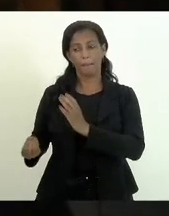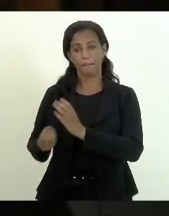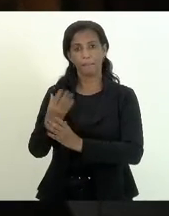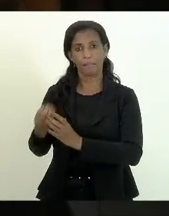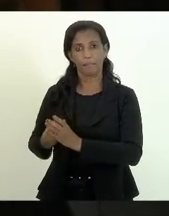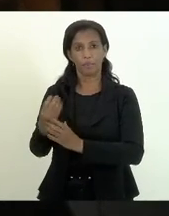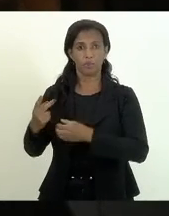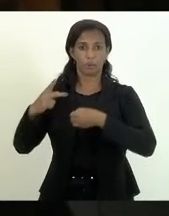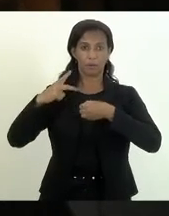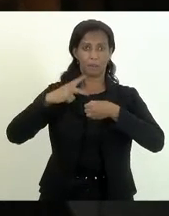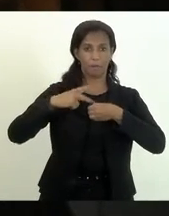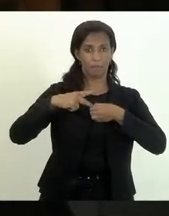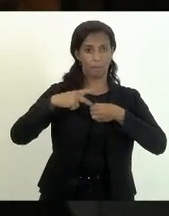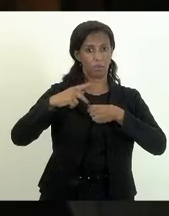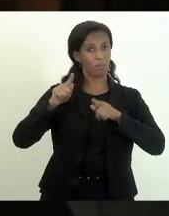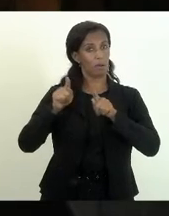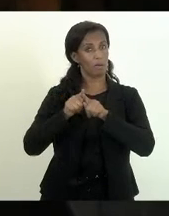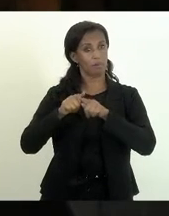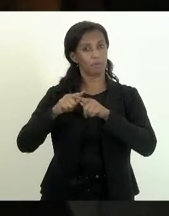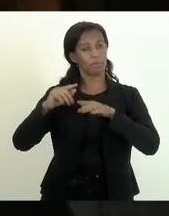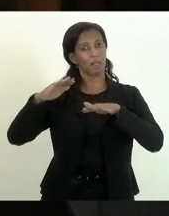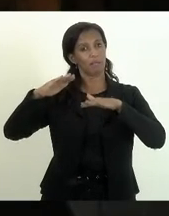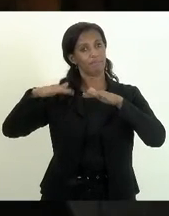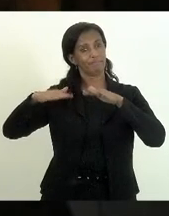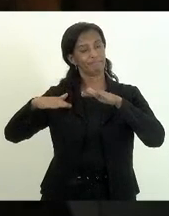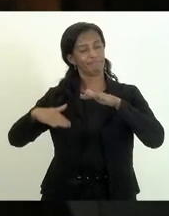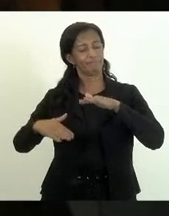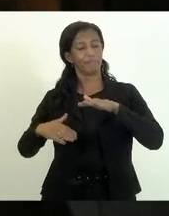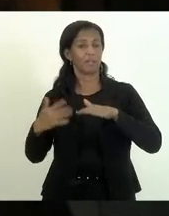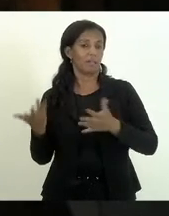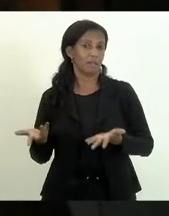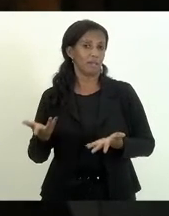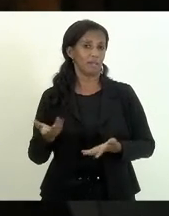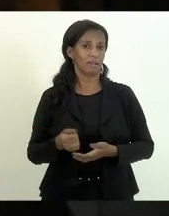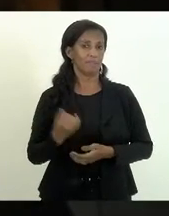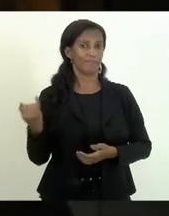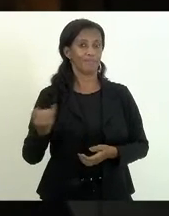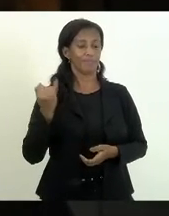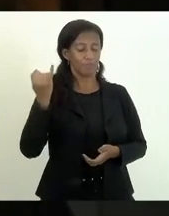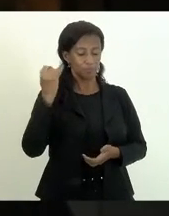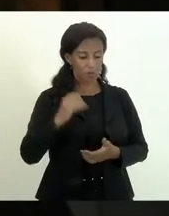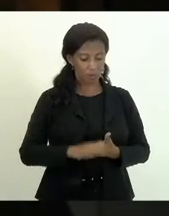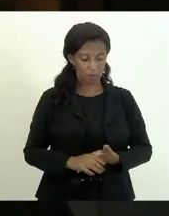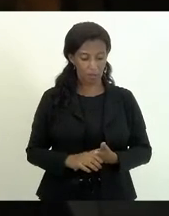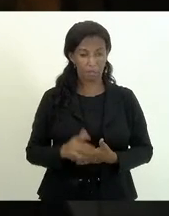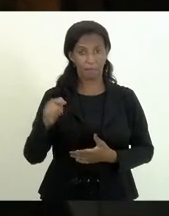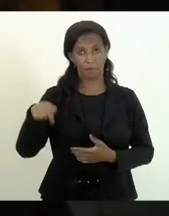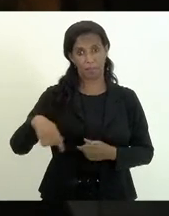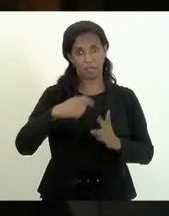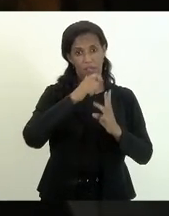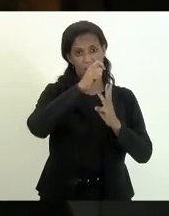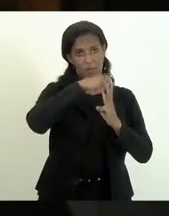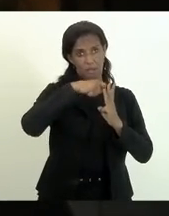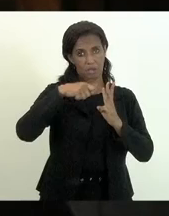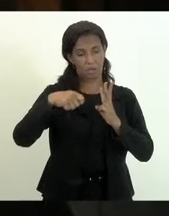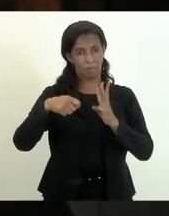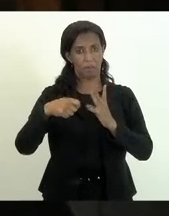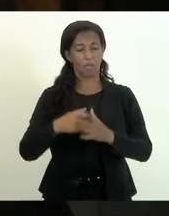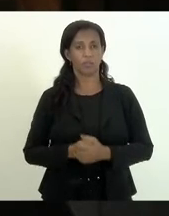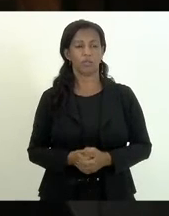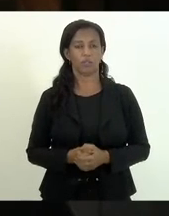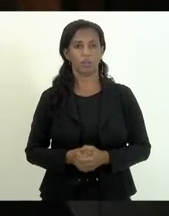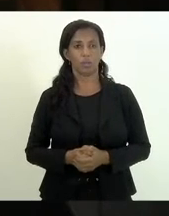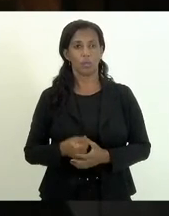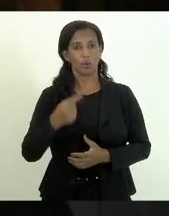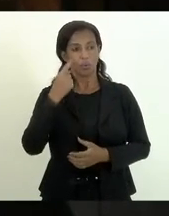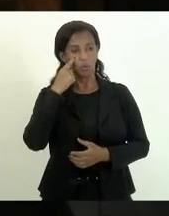Petrobras tá ascendente que são fatores decisivos mas nesse trimestre que caiu no caixa